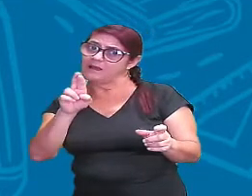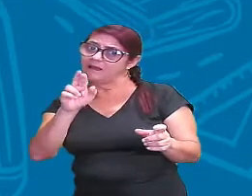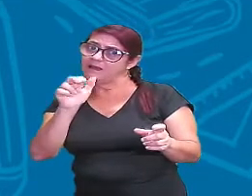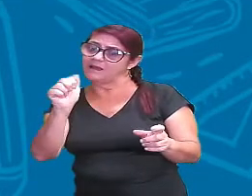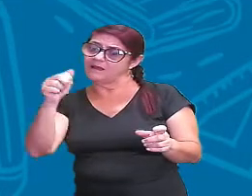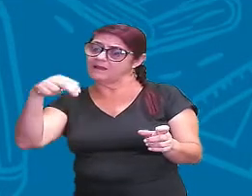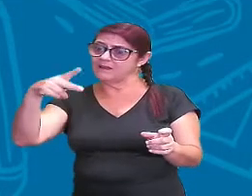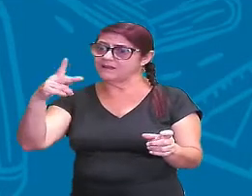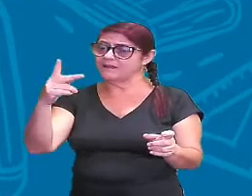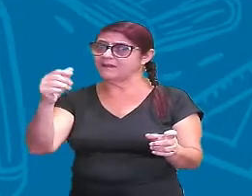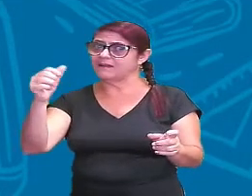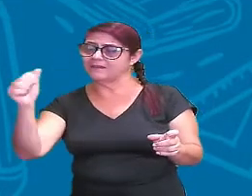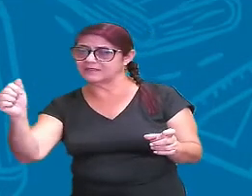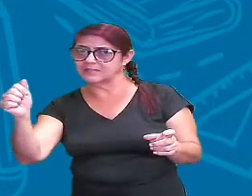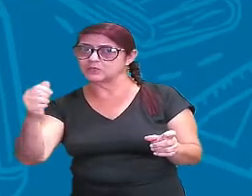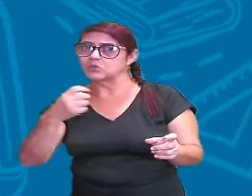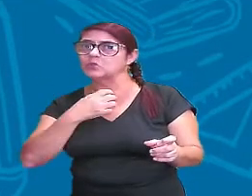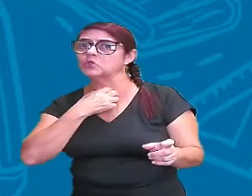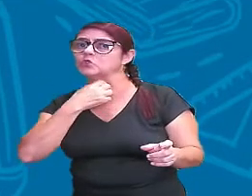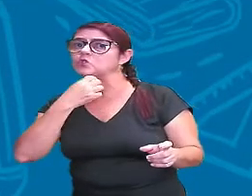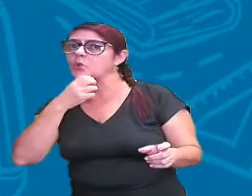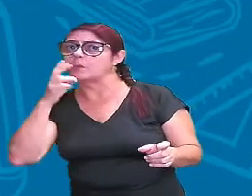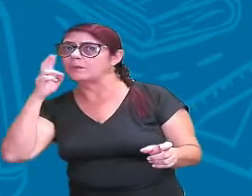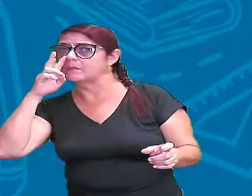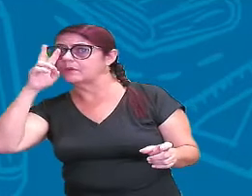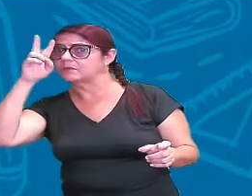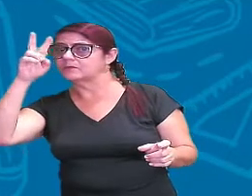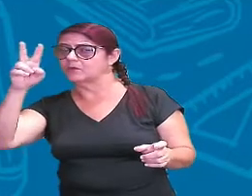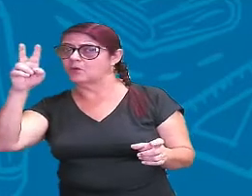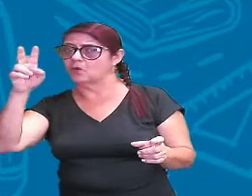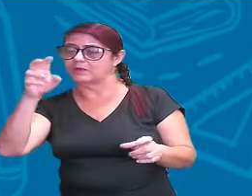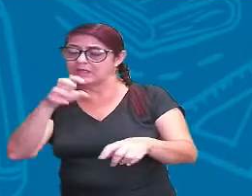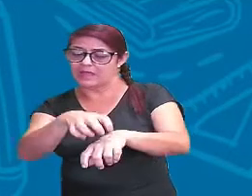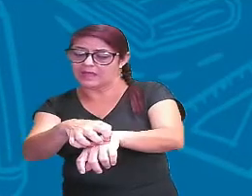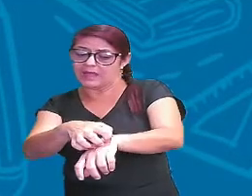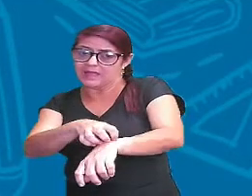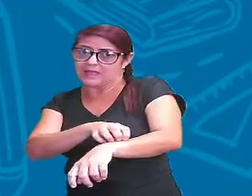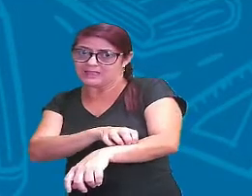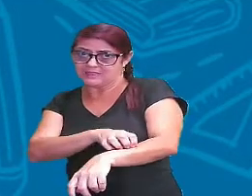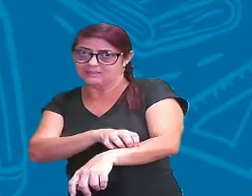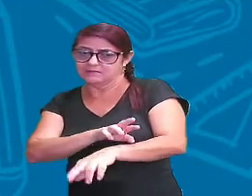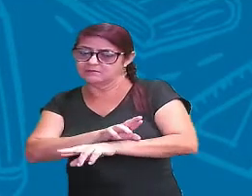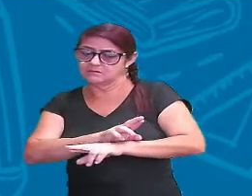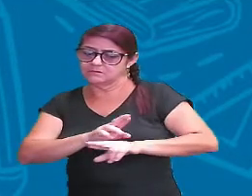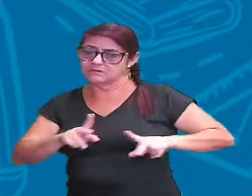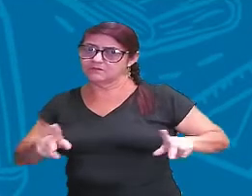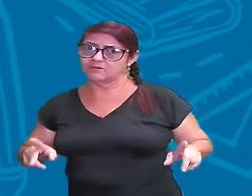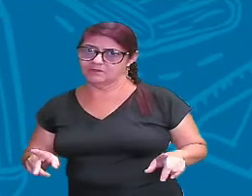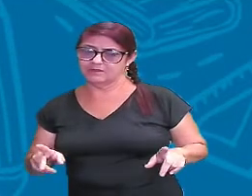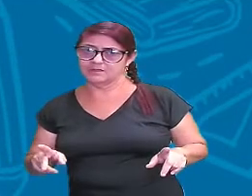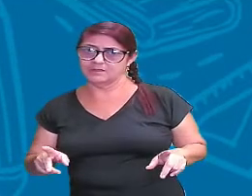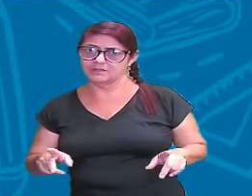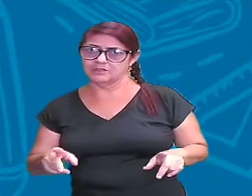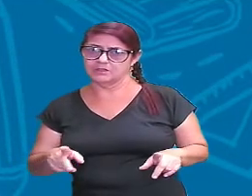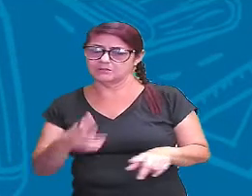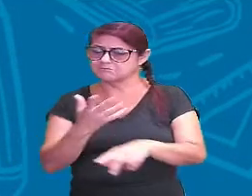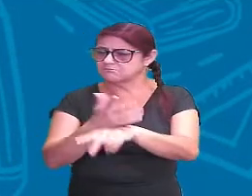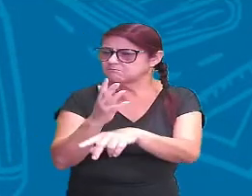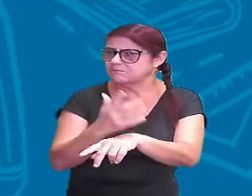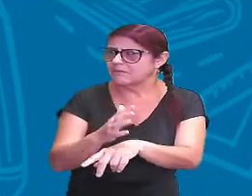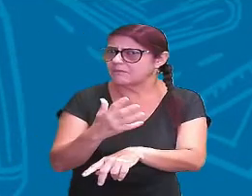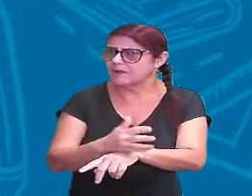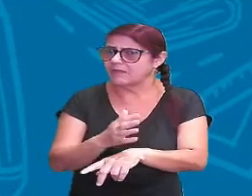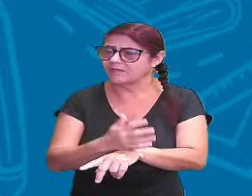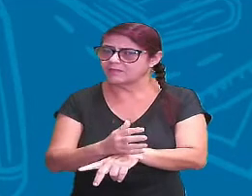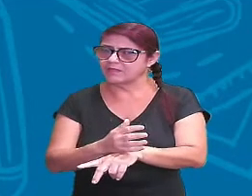R, para ter esse som fraco e a gente faz essa dobrinha na língua. Todo mundo pratica aí, repitam